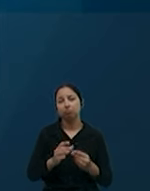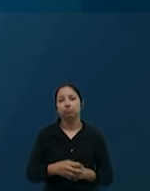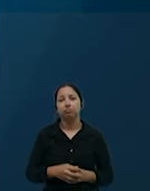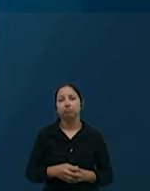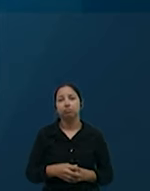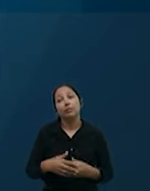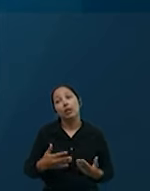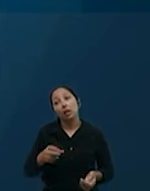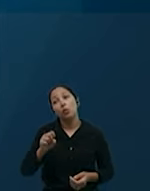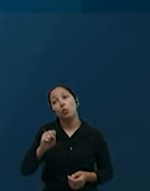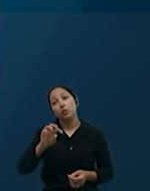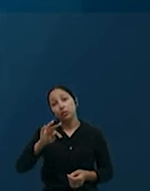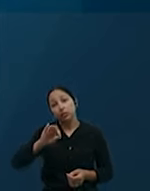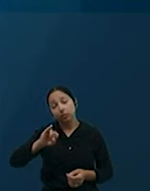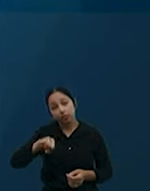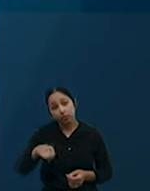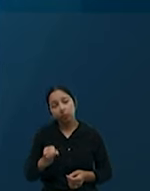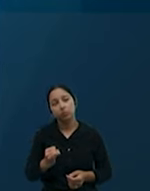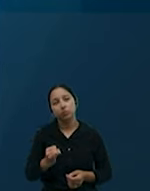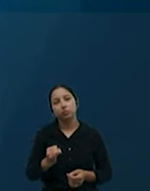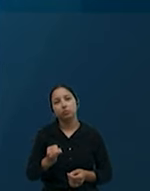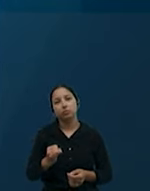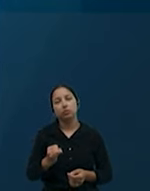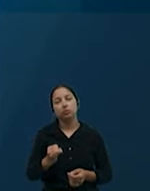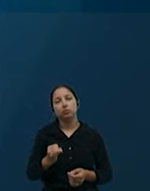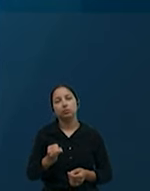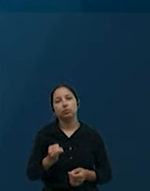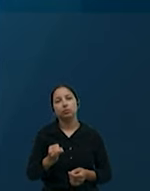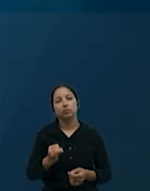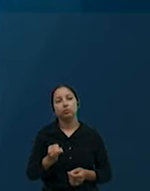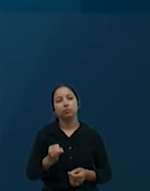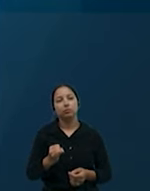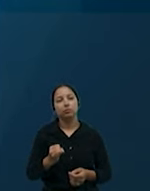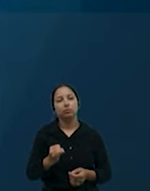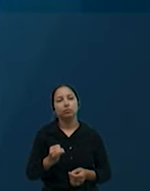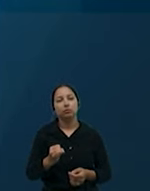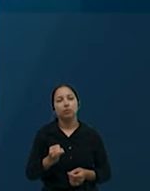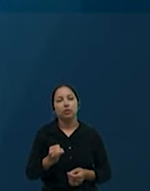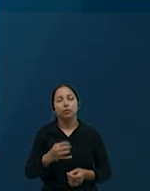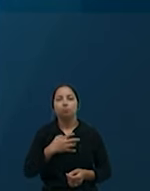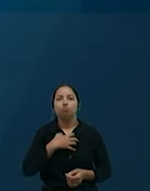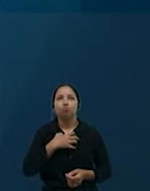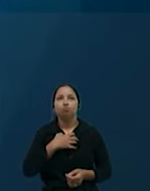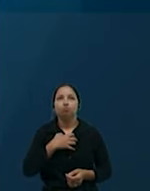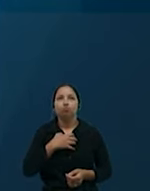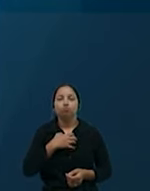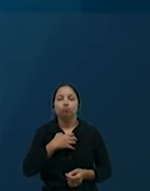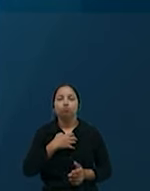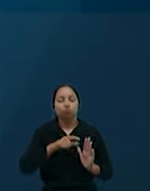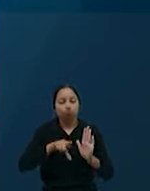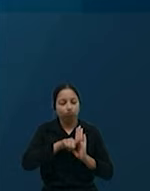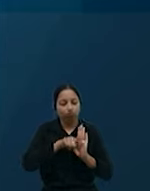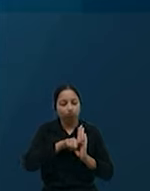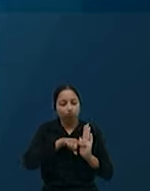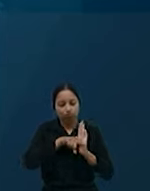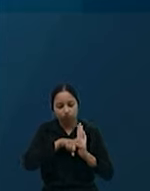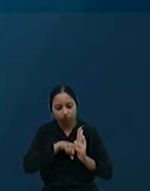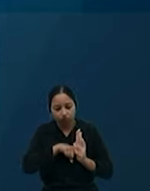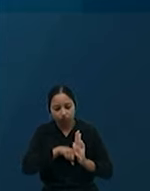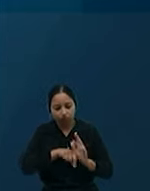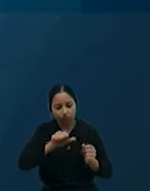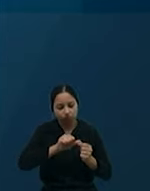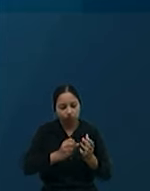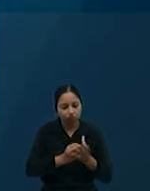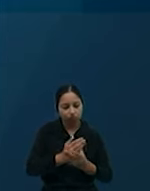STJ, efetivamente, dentro desse espírito do legislador, que caminhou no sentido de se